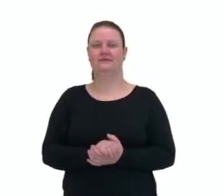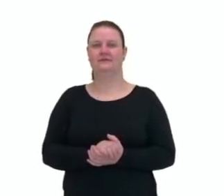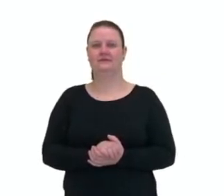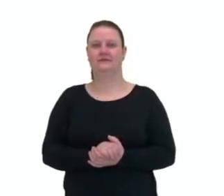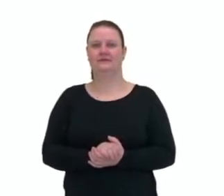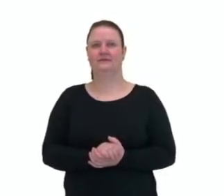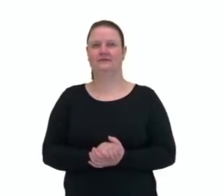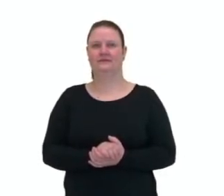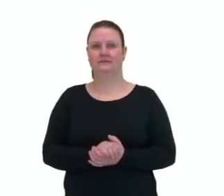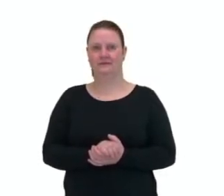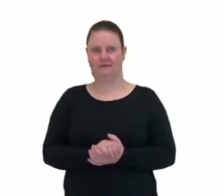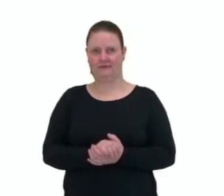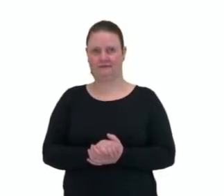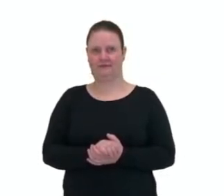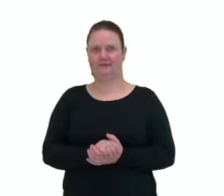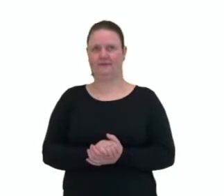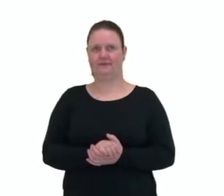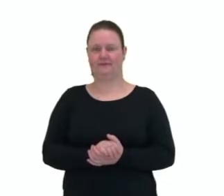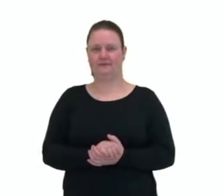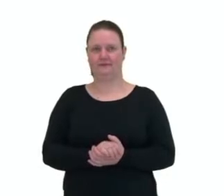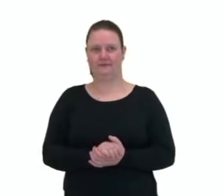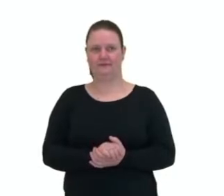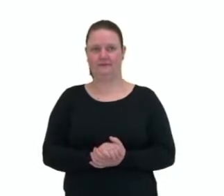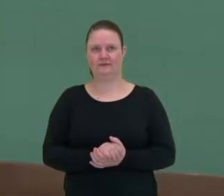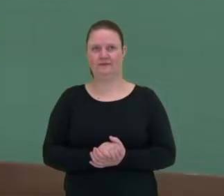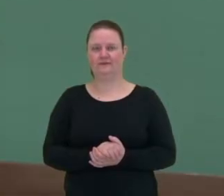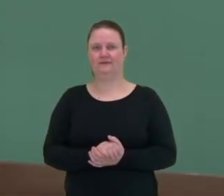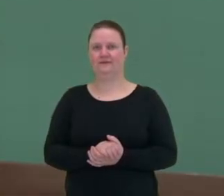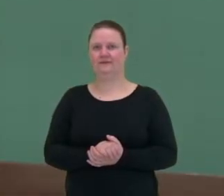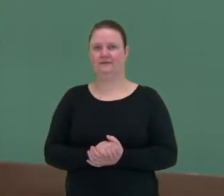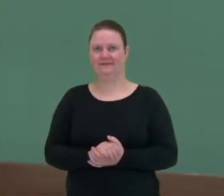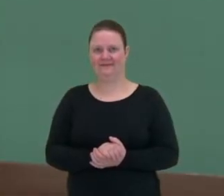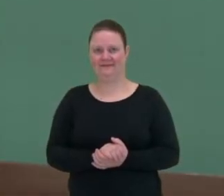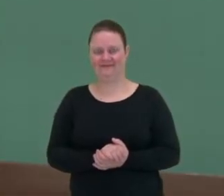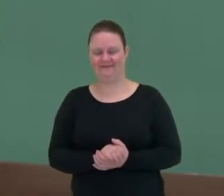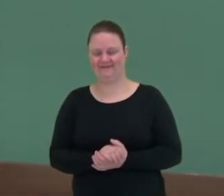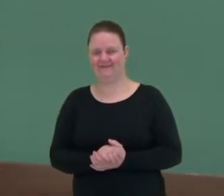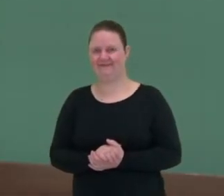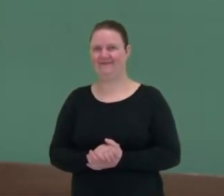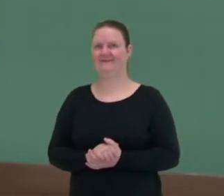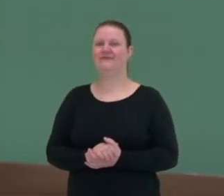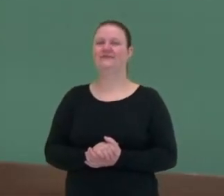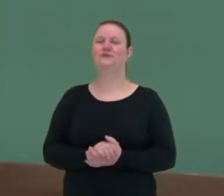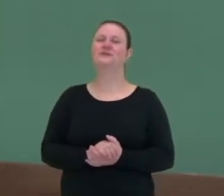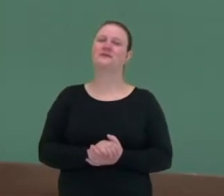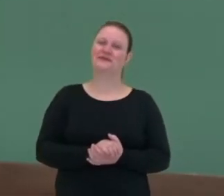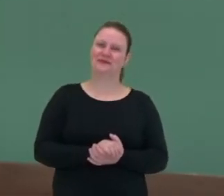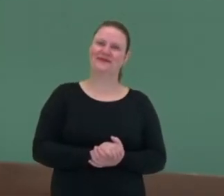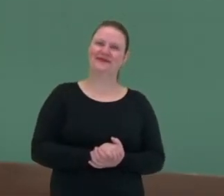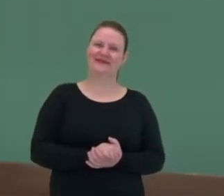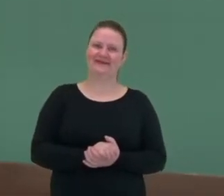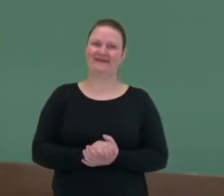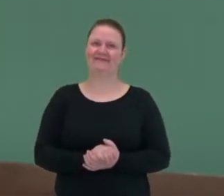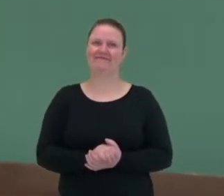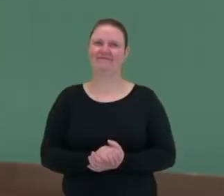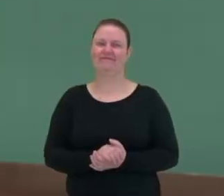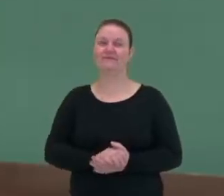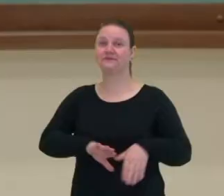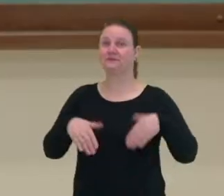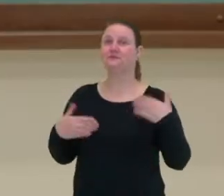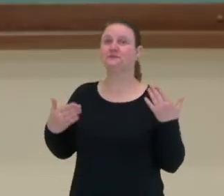em 1884 realizou-se o primeiro campeonato inglês de tiro com